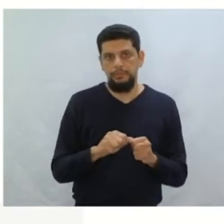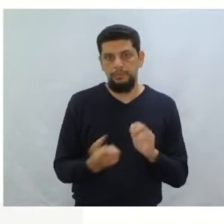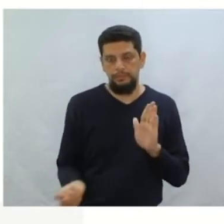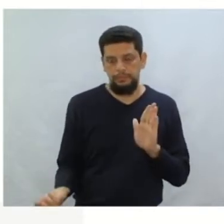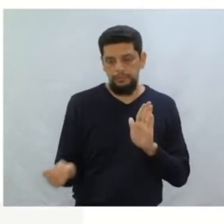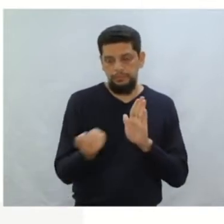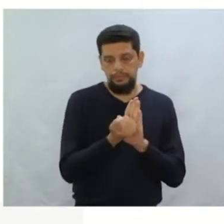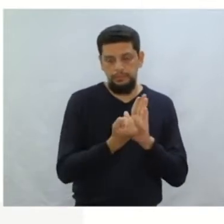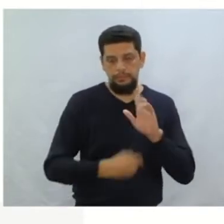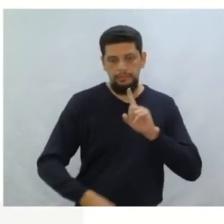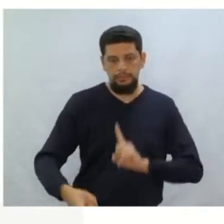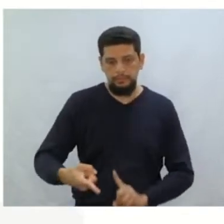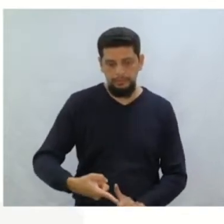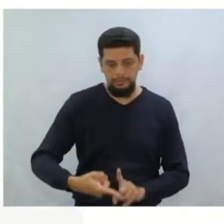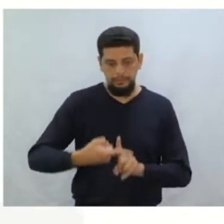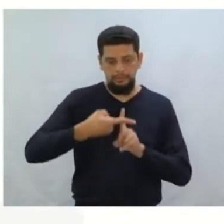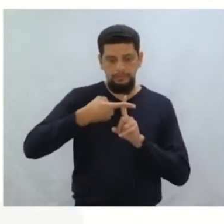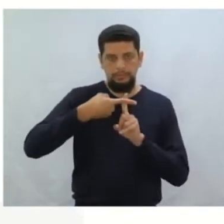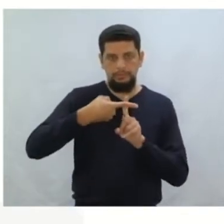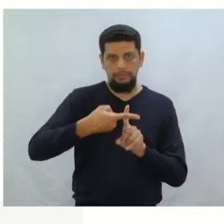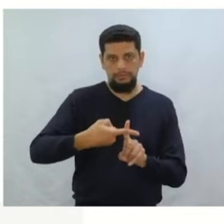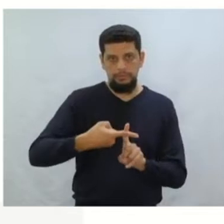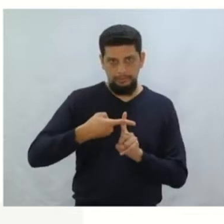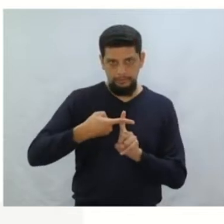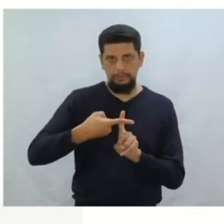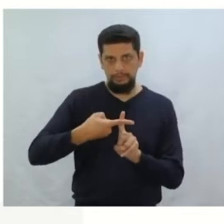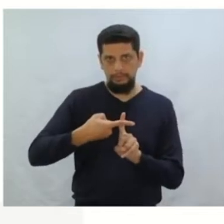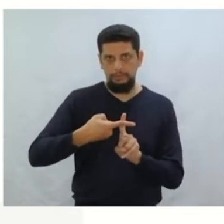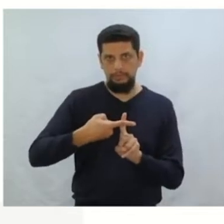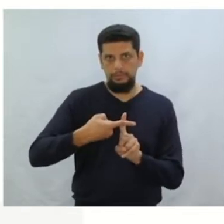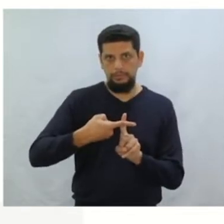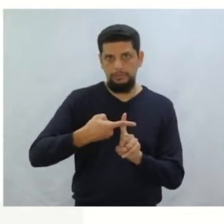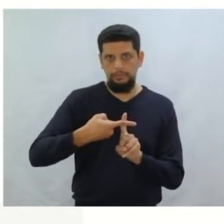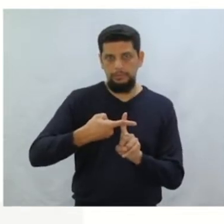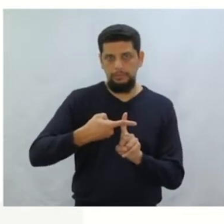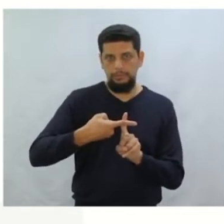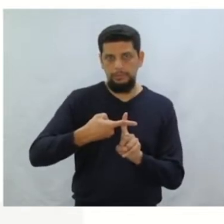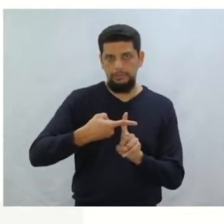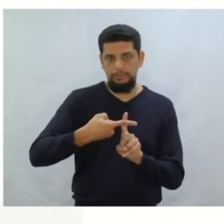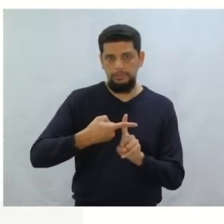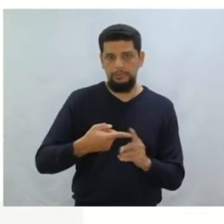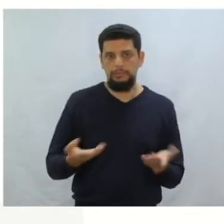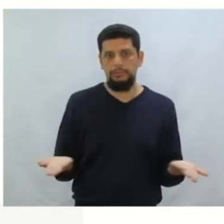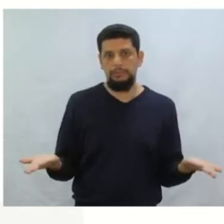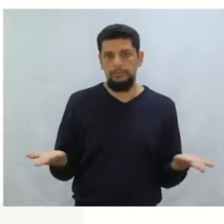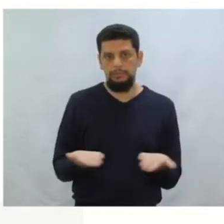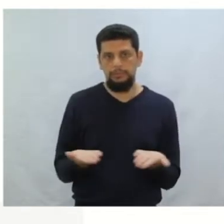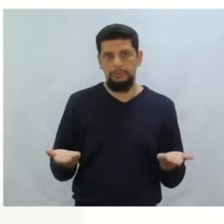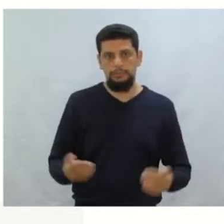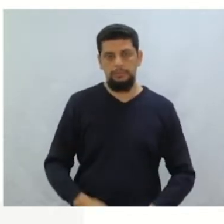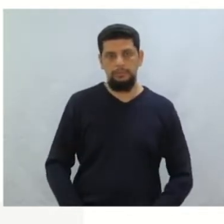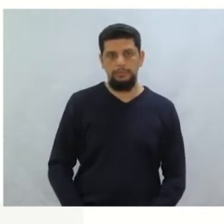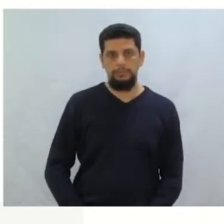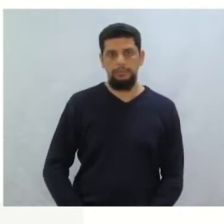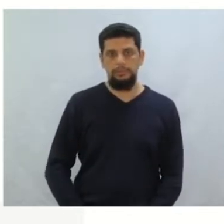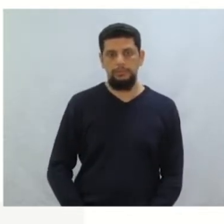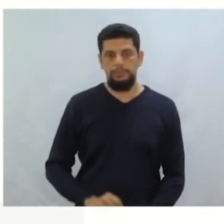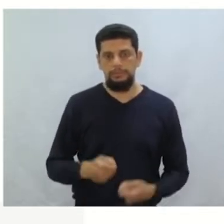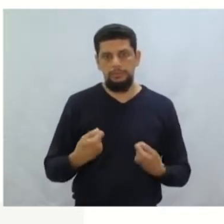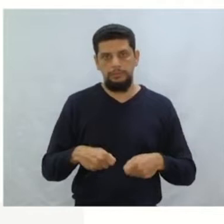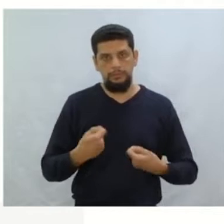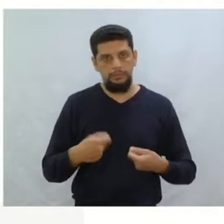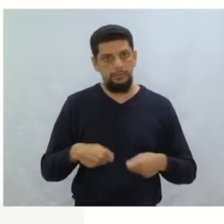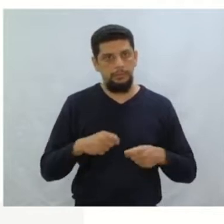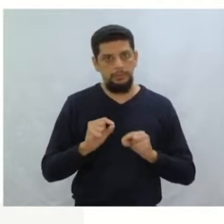fazer uma adição, então nós vamos usar o símbolo, o sinal de mais. E, além dos